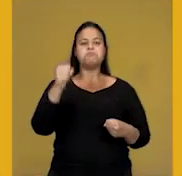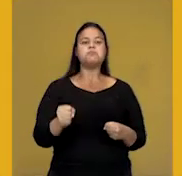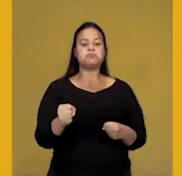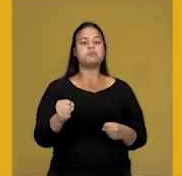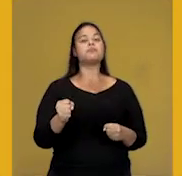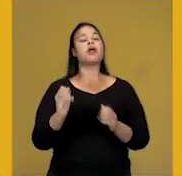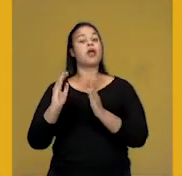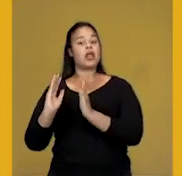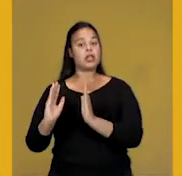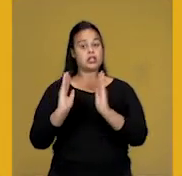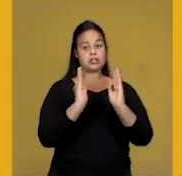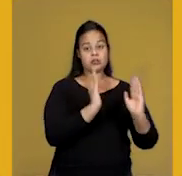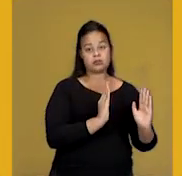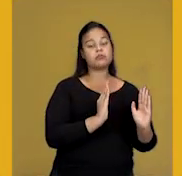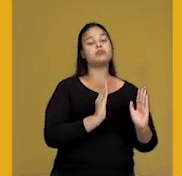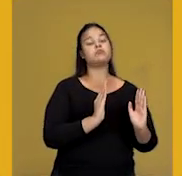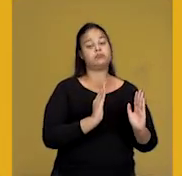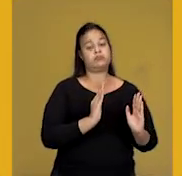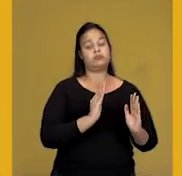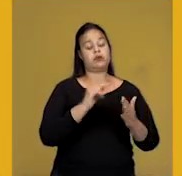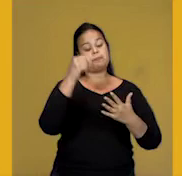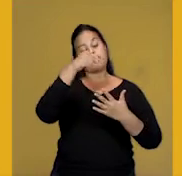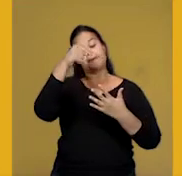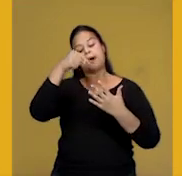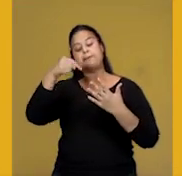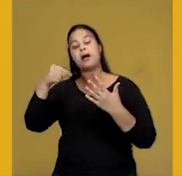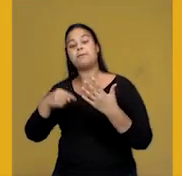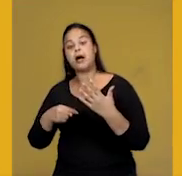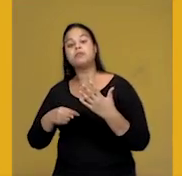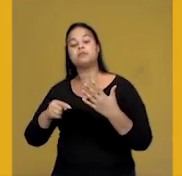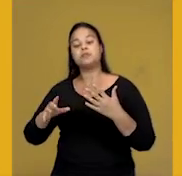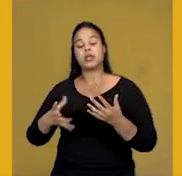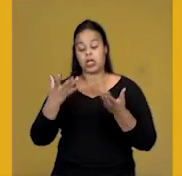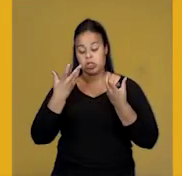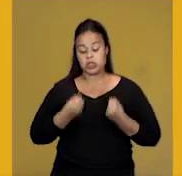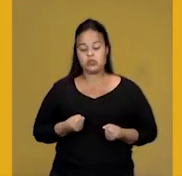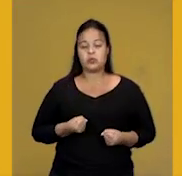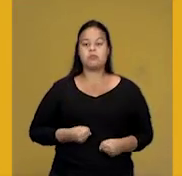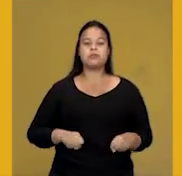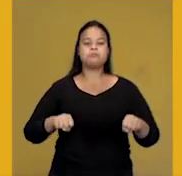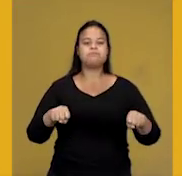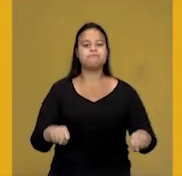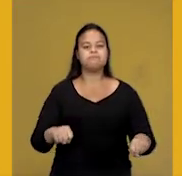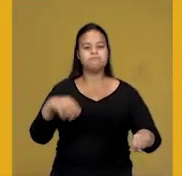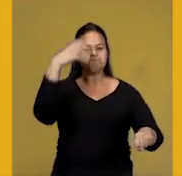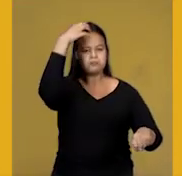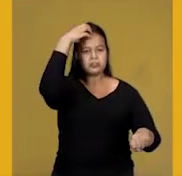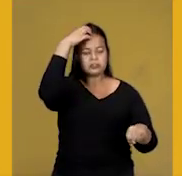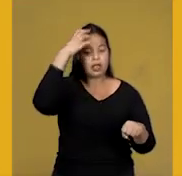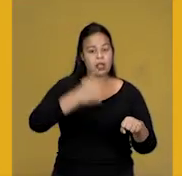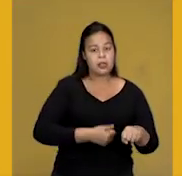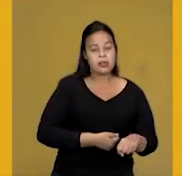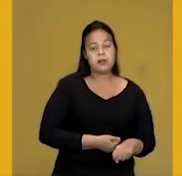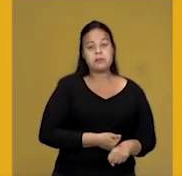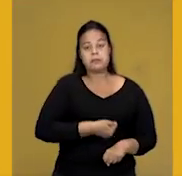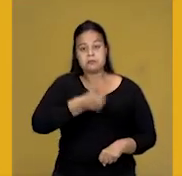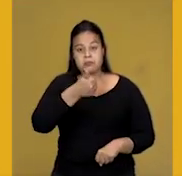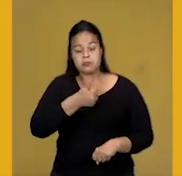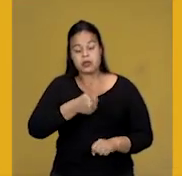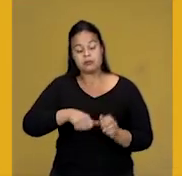gente dividiu nossa aula nesses 5 tópicos. Quando ele assume o poder, a Constituição, nossa primeira Constituição